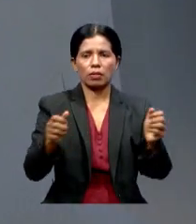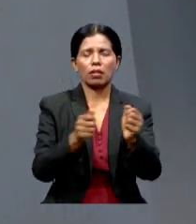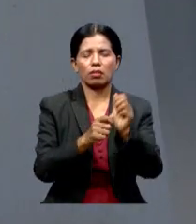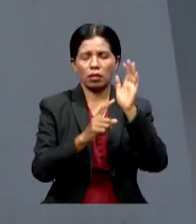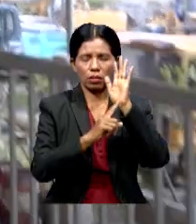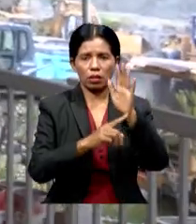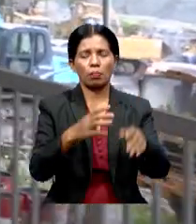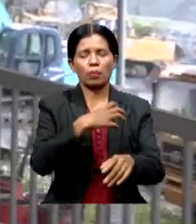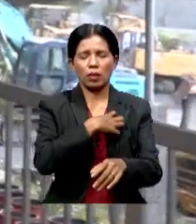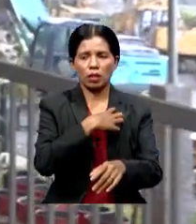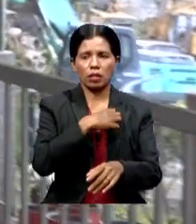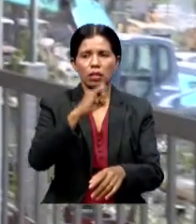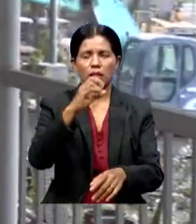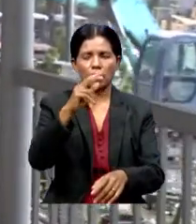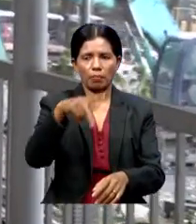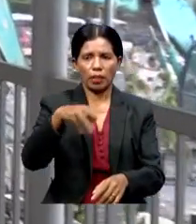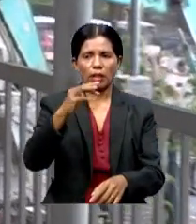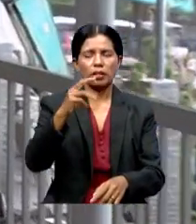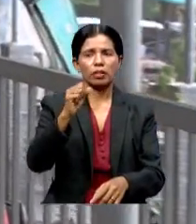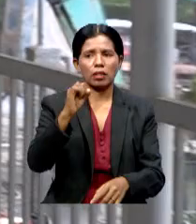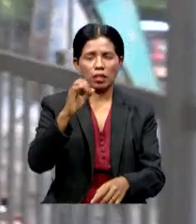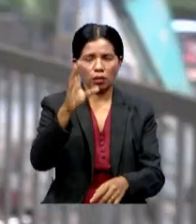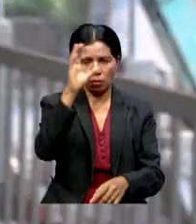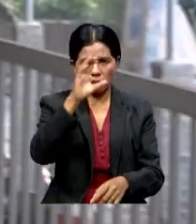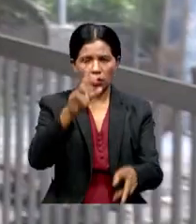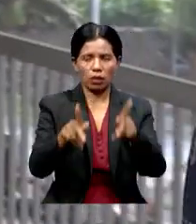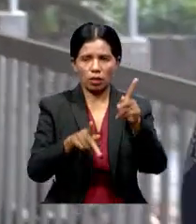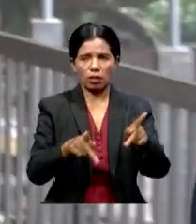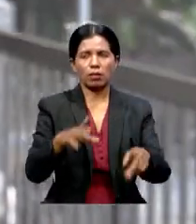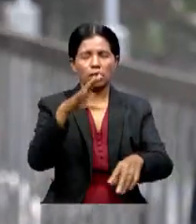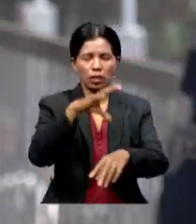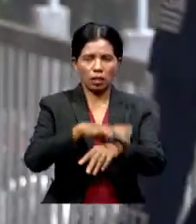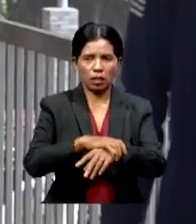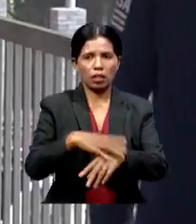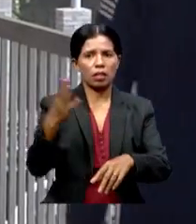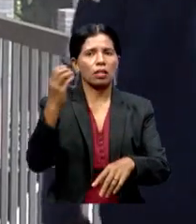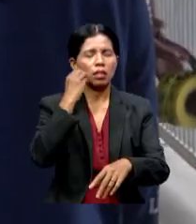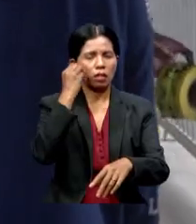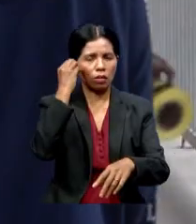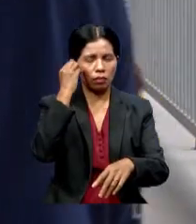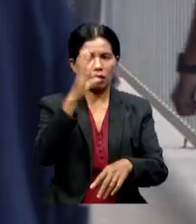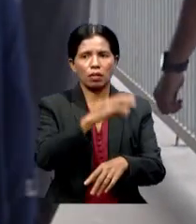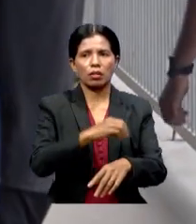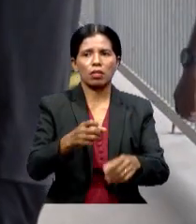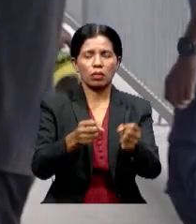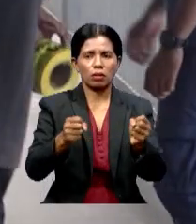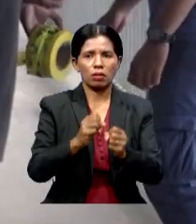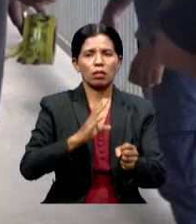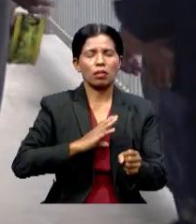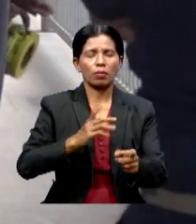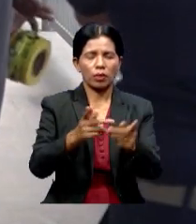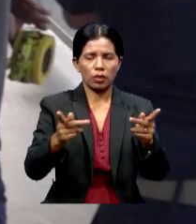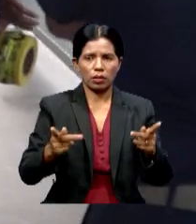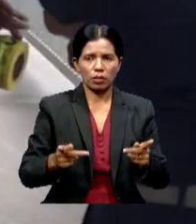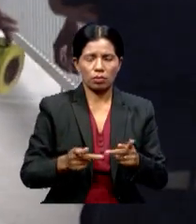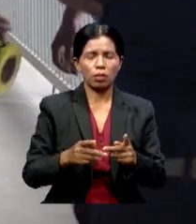informação, polícia, coordena aqueles actos, né? No buca ter suspeito, o recaptura e a nenhuma Umaitara Claran, suco campungalo, posto administrativo de